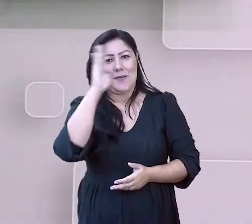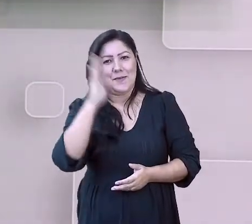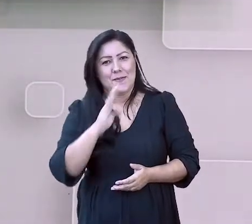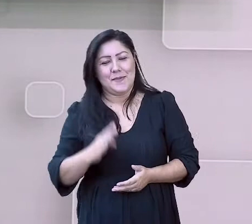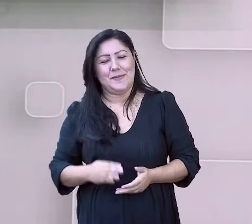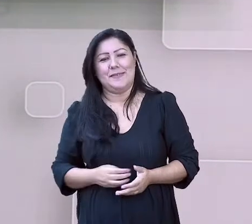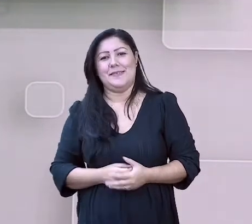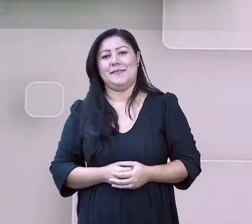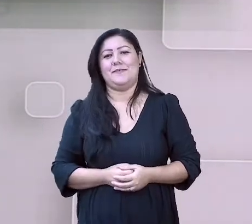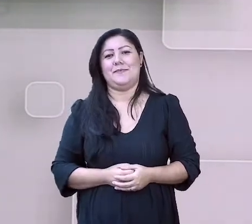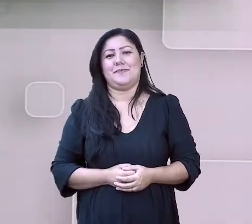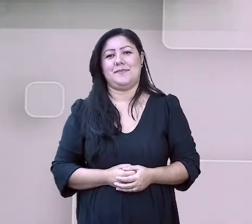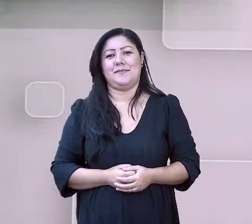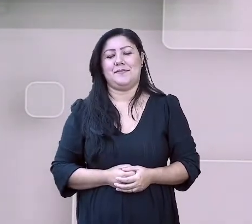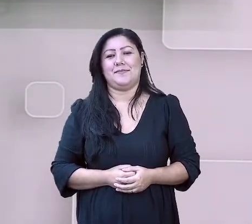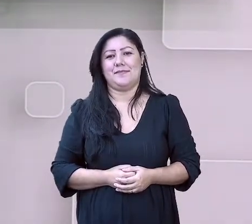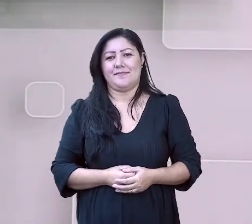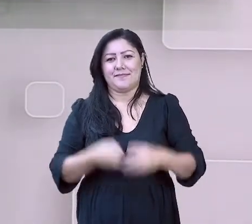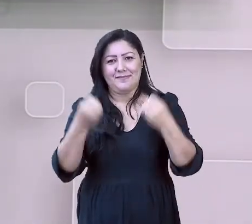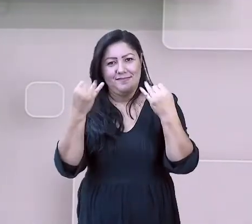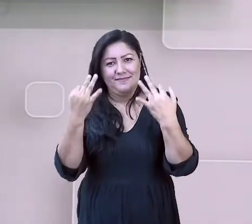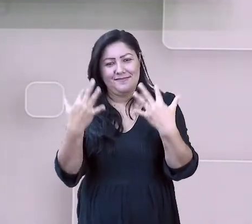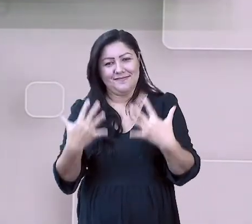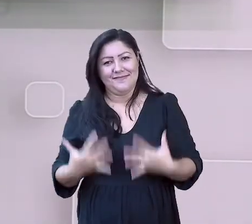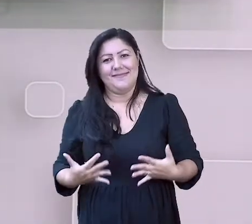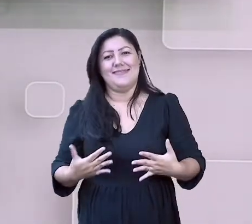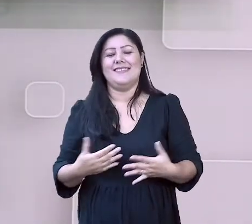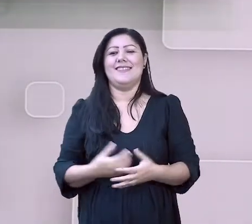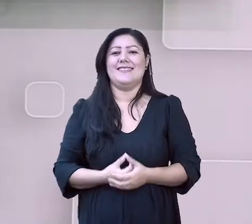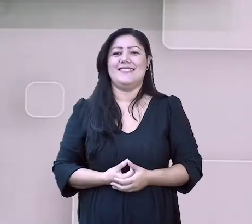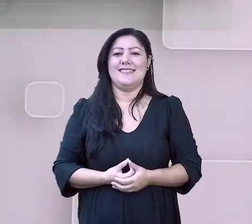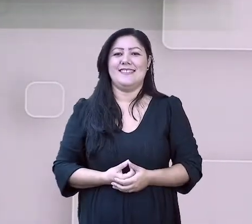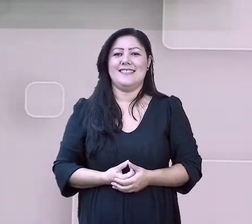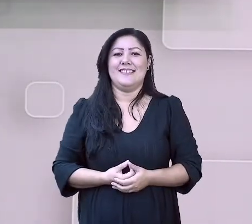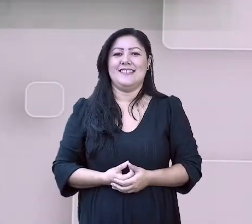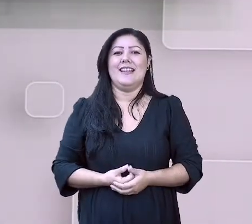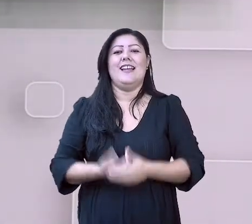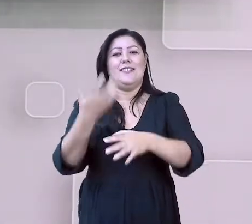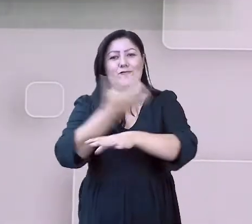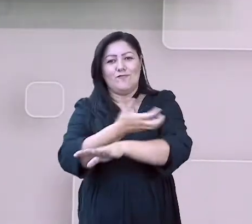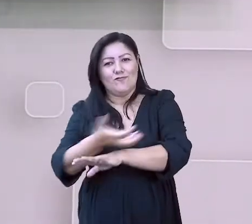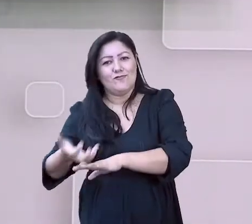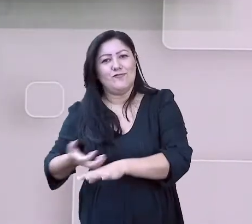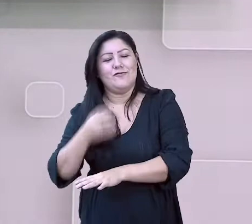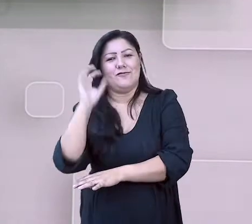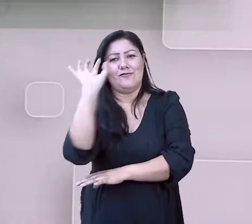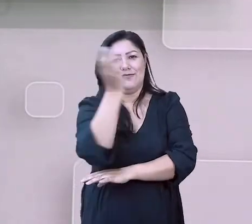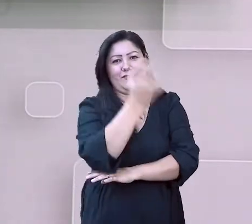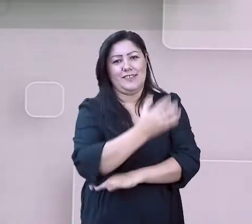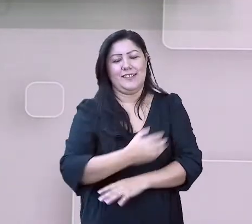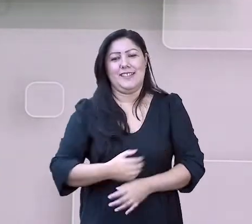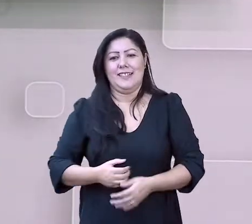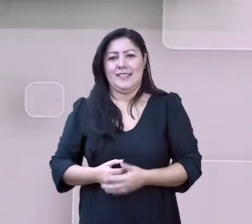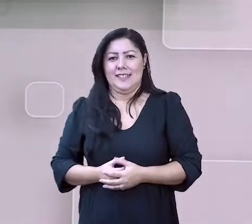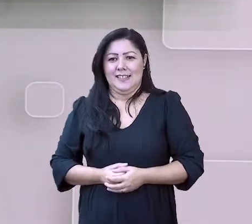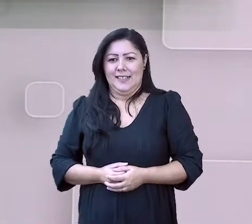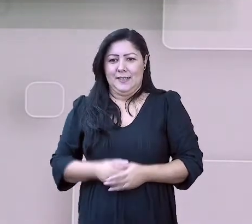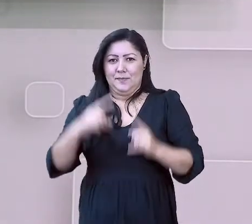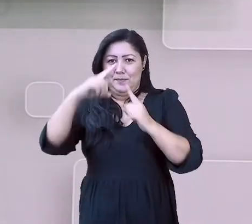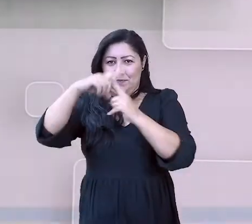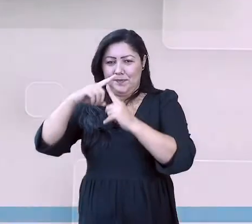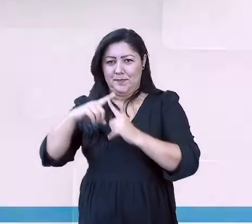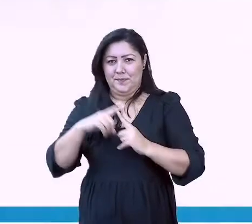E hoje nós estamos falando sobre, mais uma vez, sobre a vegetação do Brasil. Os tipos